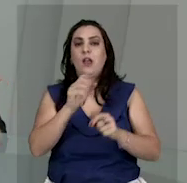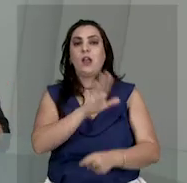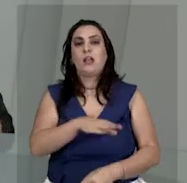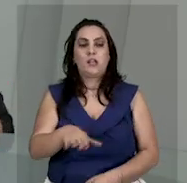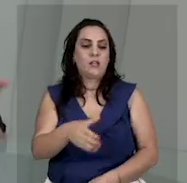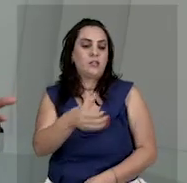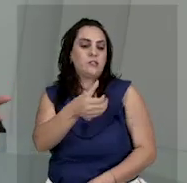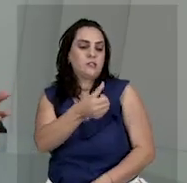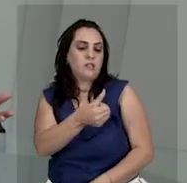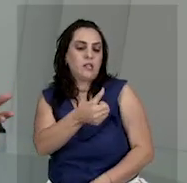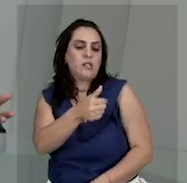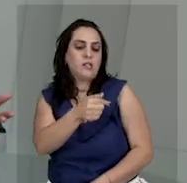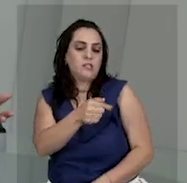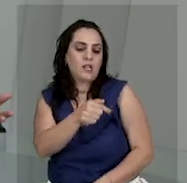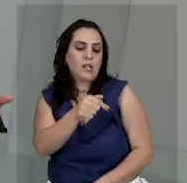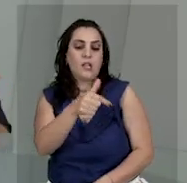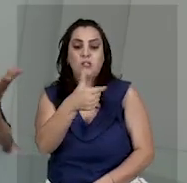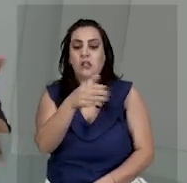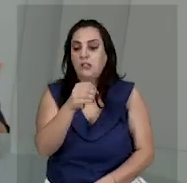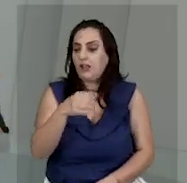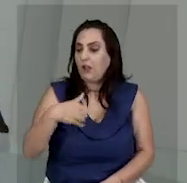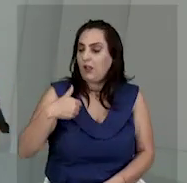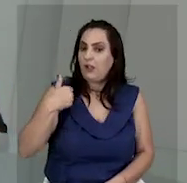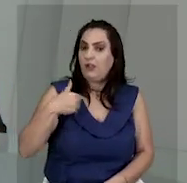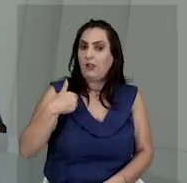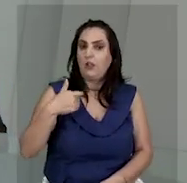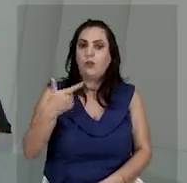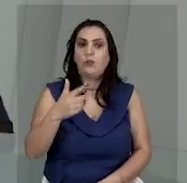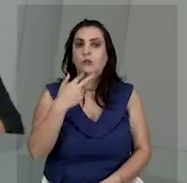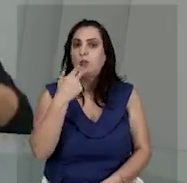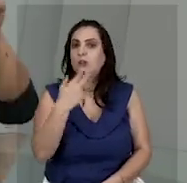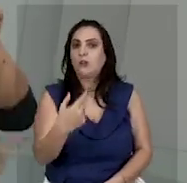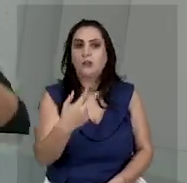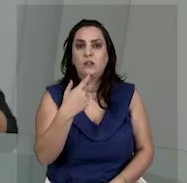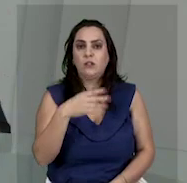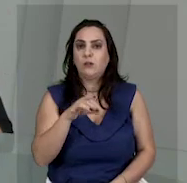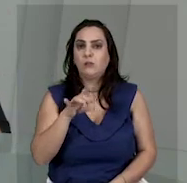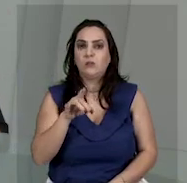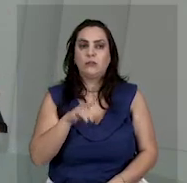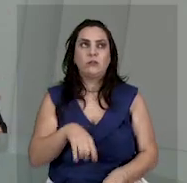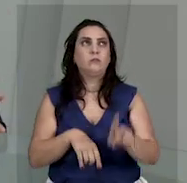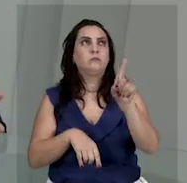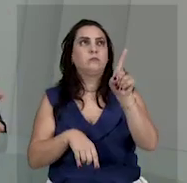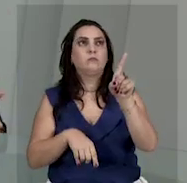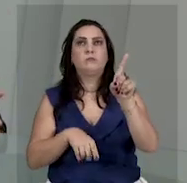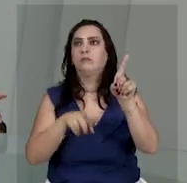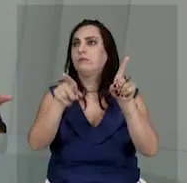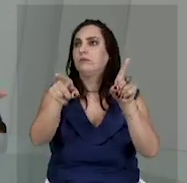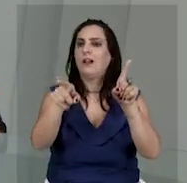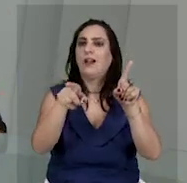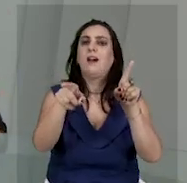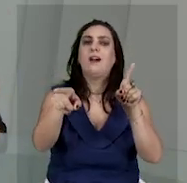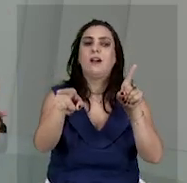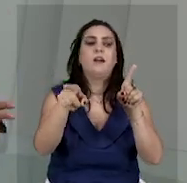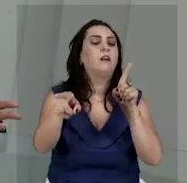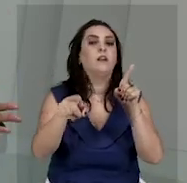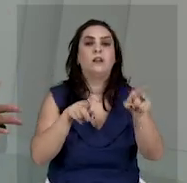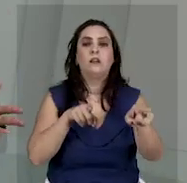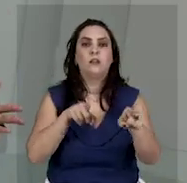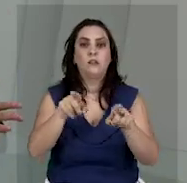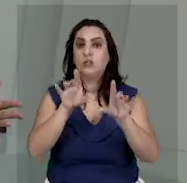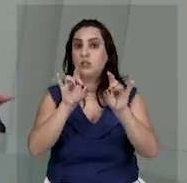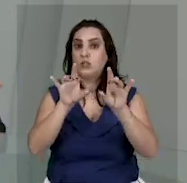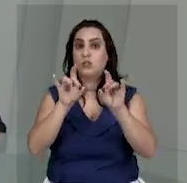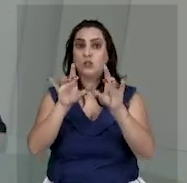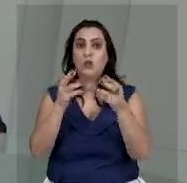anos que não tem língua nenhuma. Só tem uma comunicação doméstica, apontamentos. Então, isso acaba trazendo um